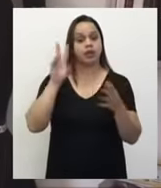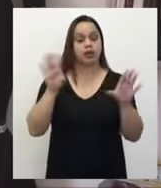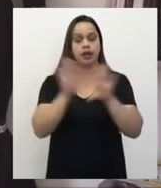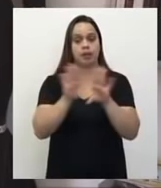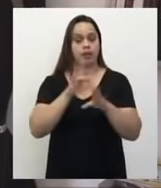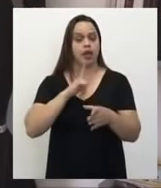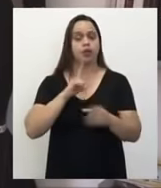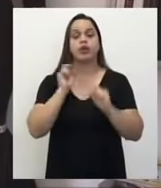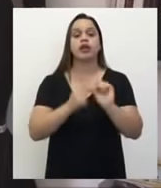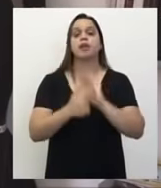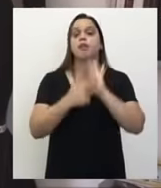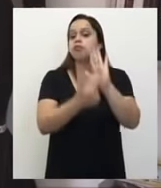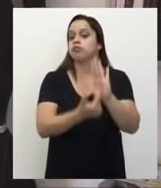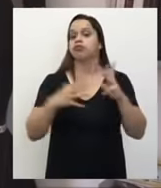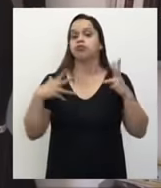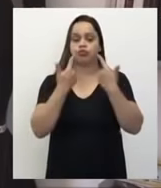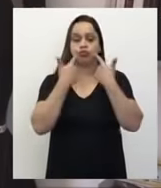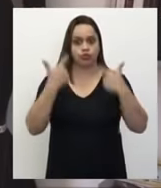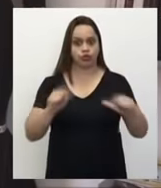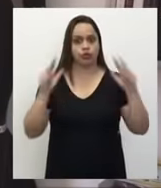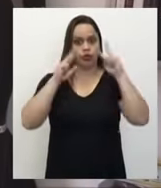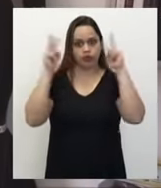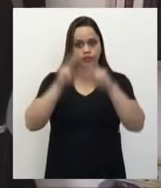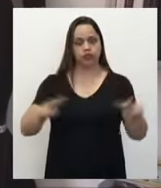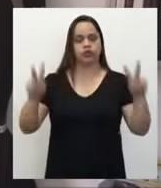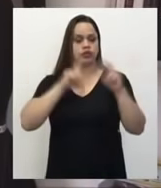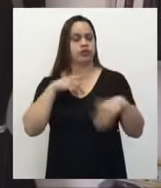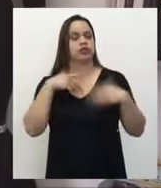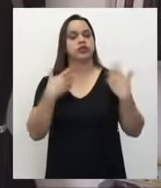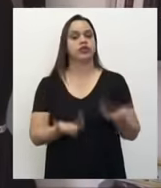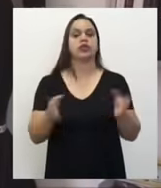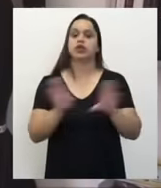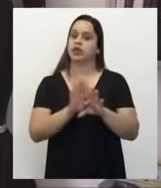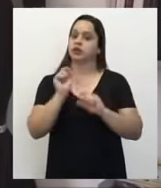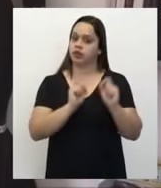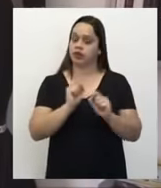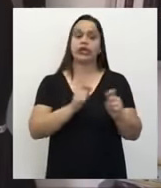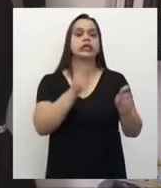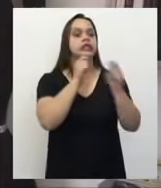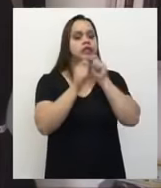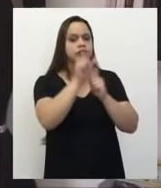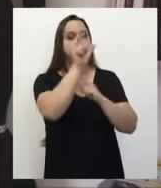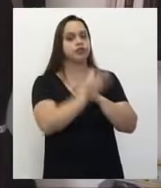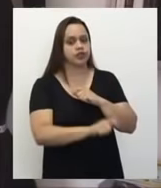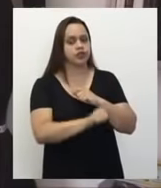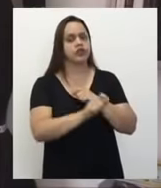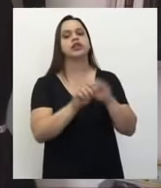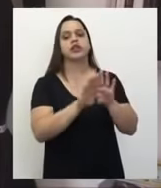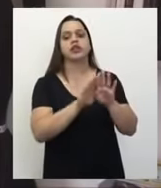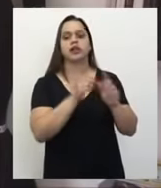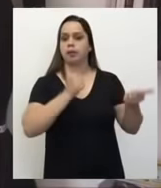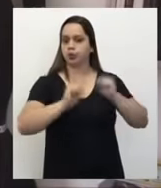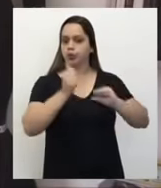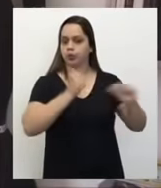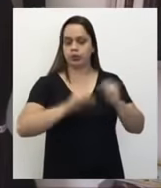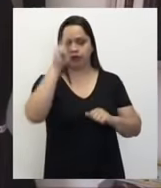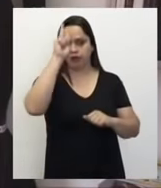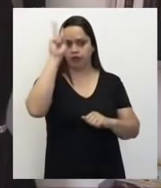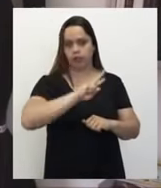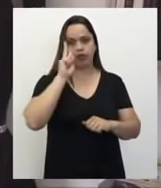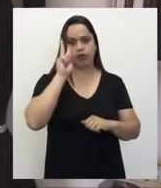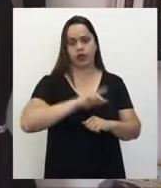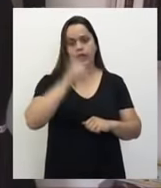com essa linguagem visual. E aí eu geralmente entrevisto o ator para saber o que ele pensa do personagem dele, e aí a